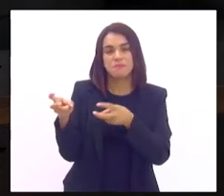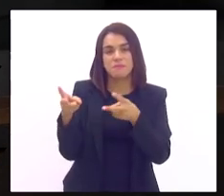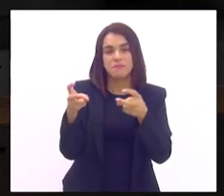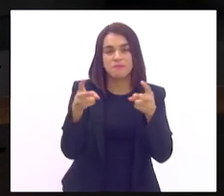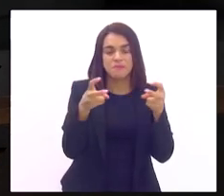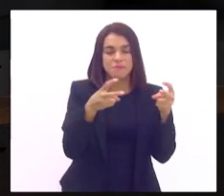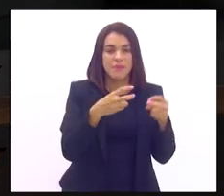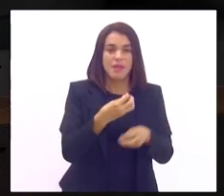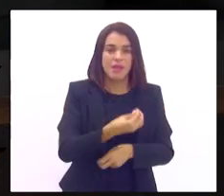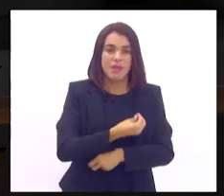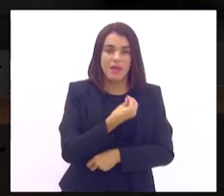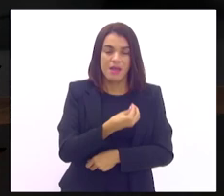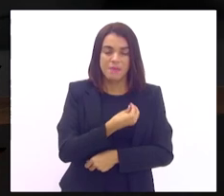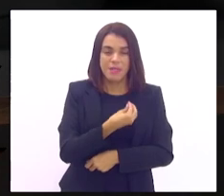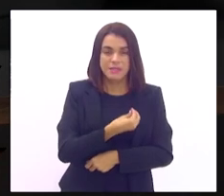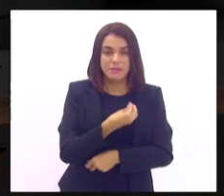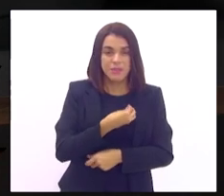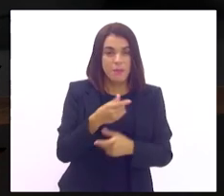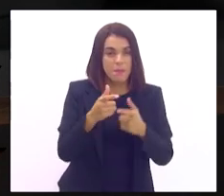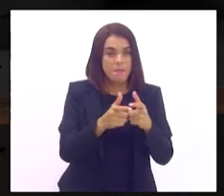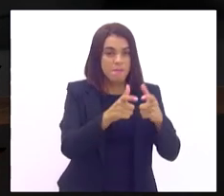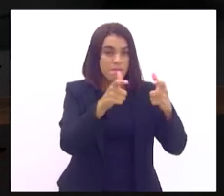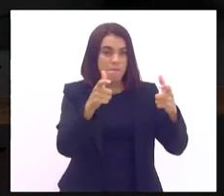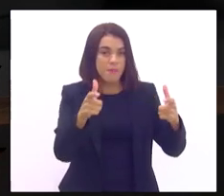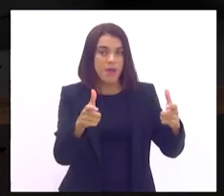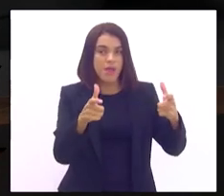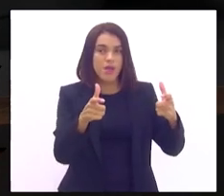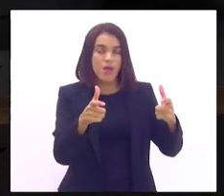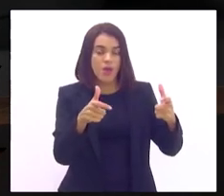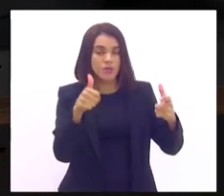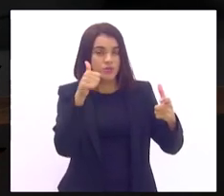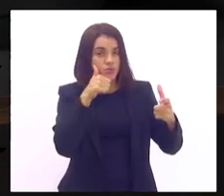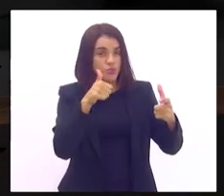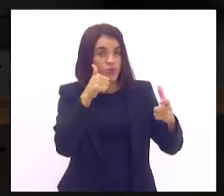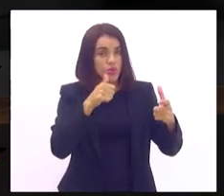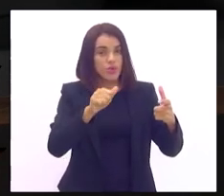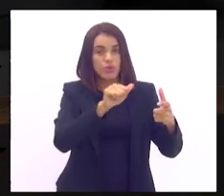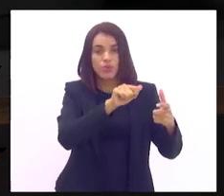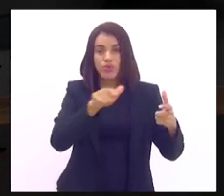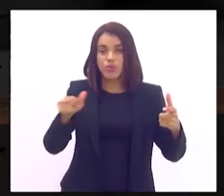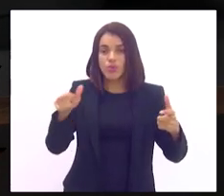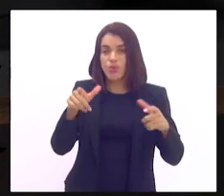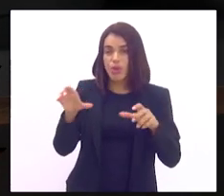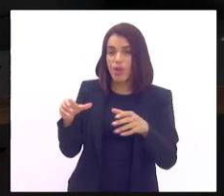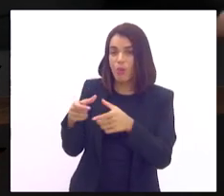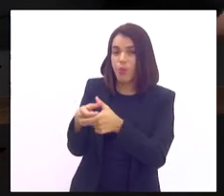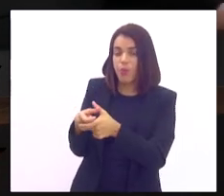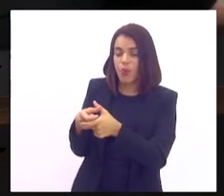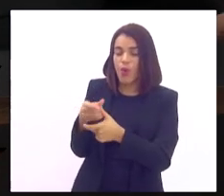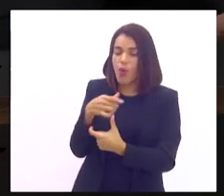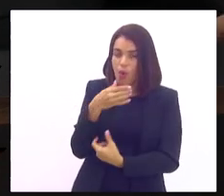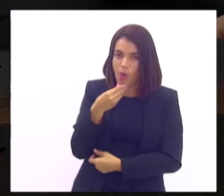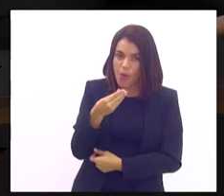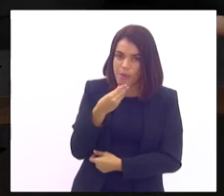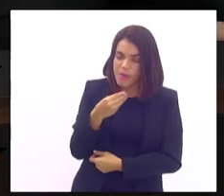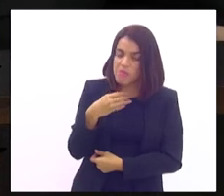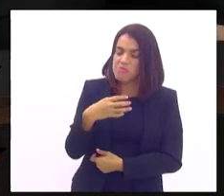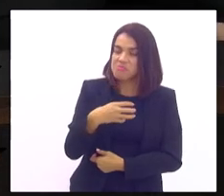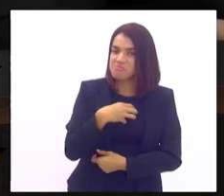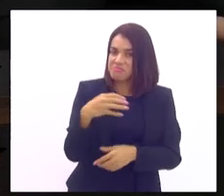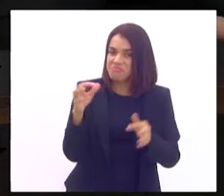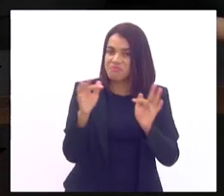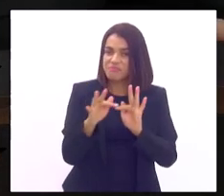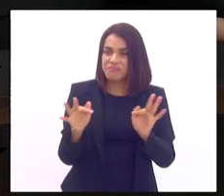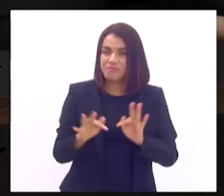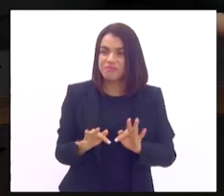participação maior do número de mulheres, né, nessa categoria. Então fico feliz.